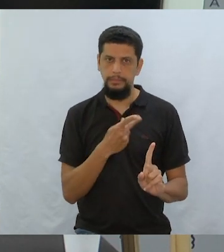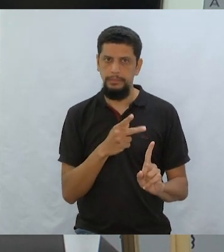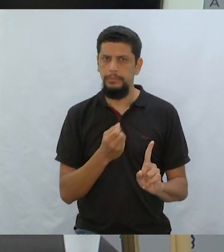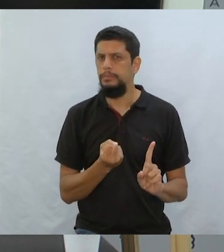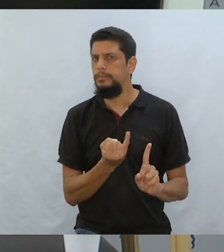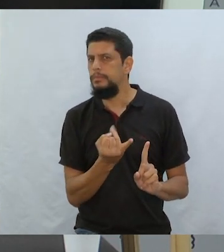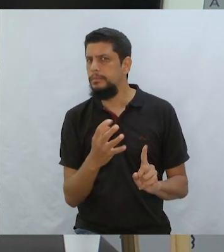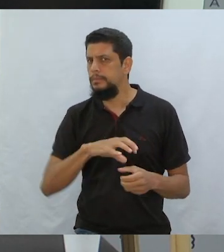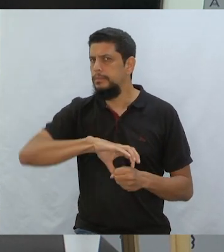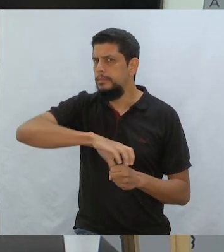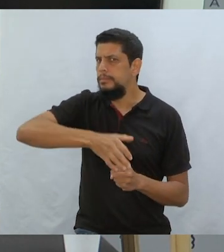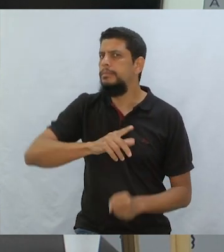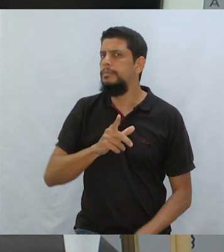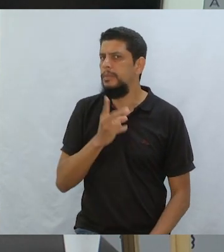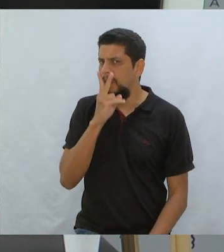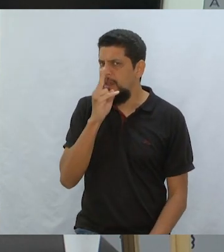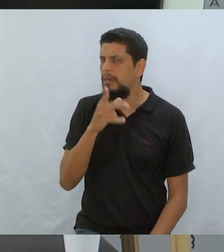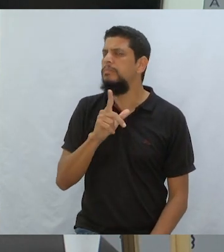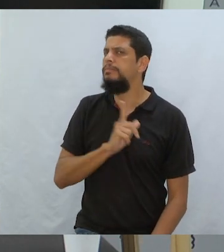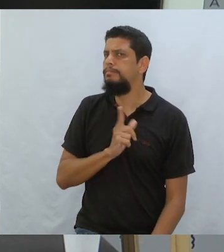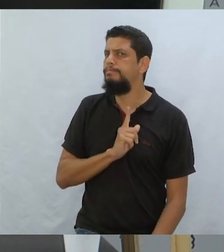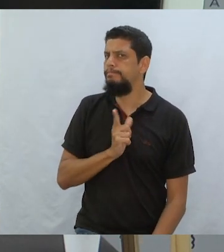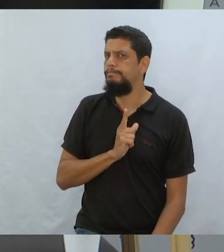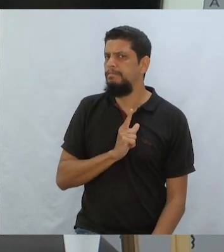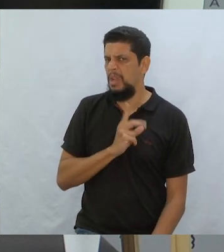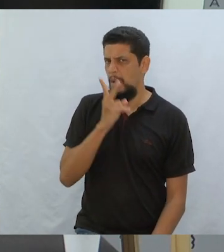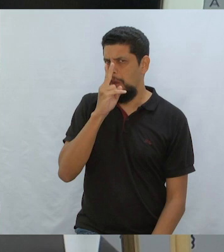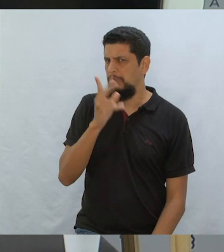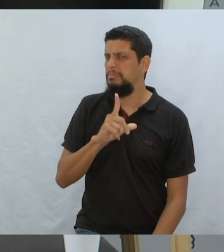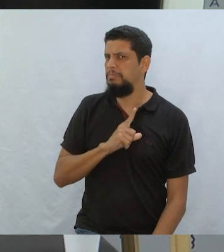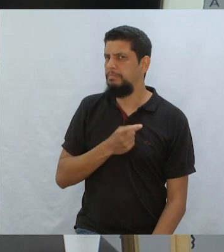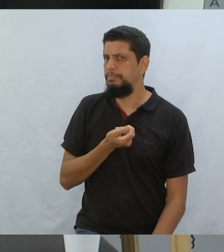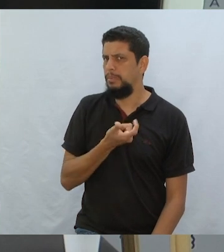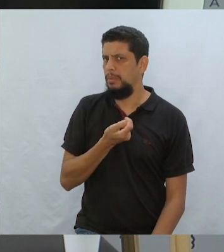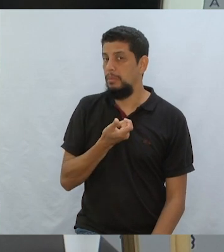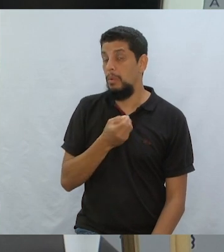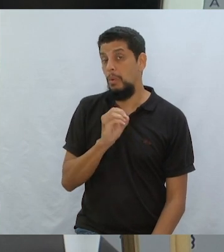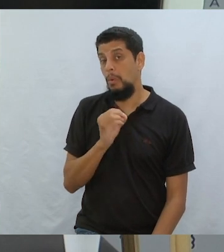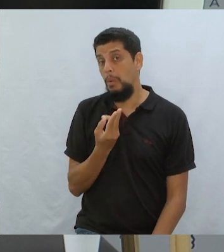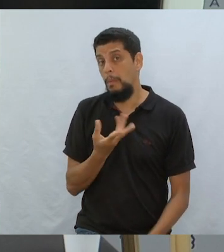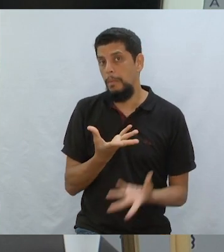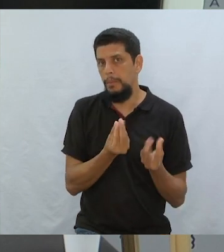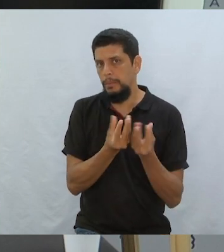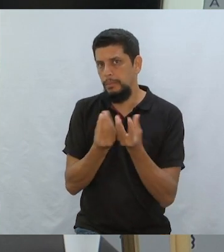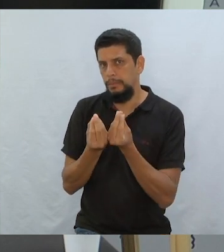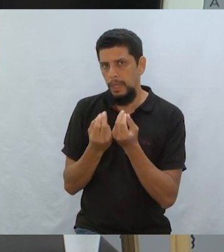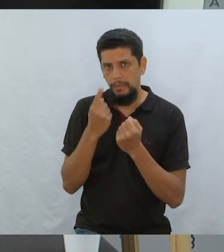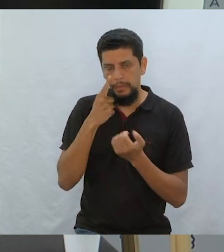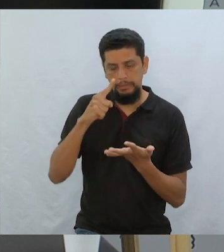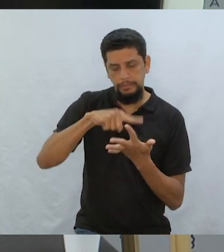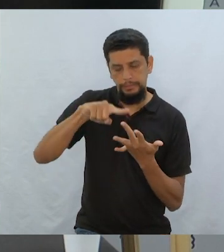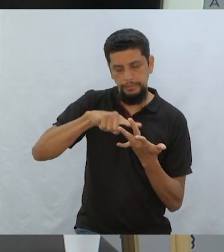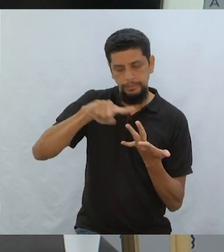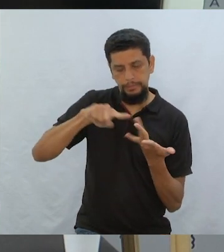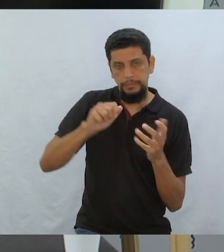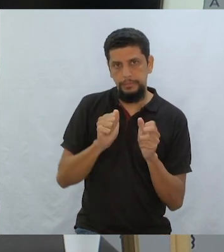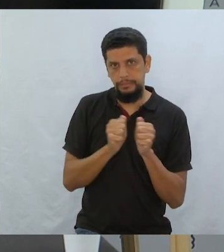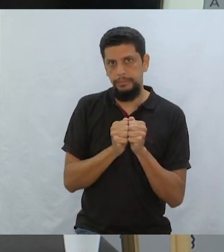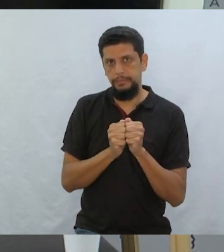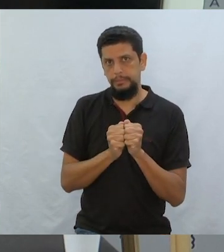Quantas tampinhas você acha que tem dentro desse pote? Eu acho que tem pouco. Ou você acha que tem muito? Vamos conferir? Vamos contar